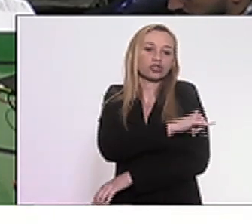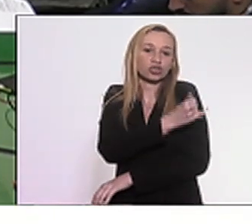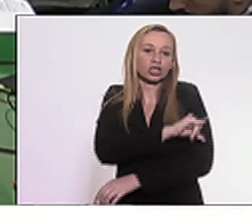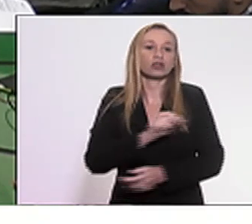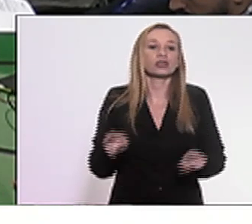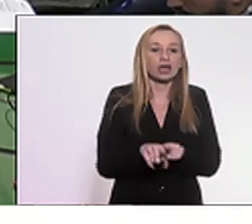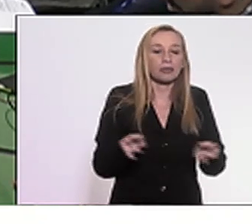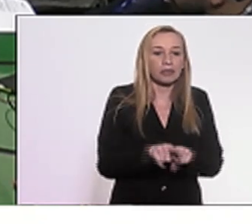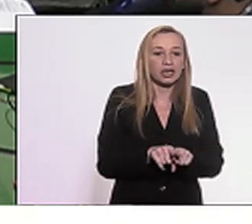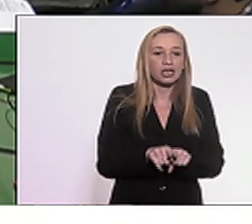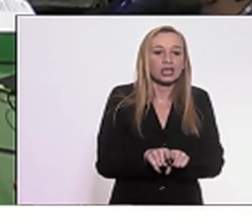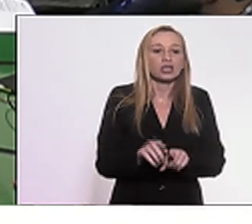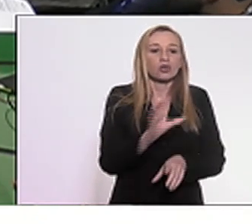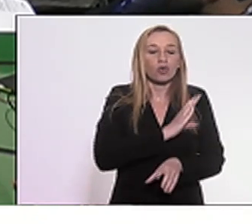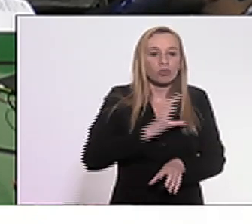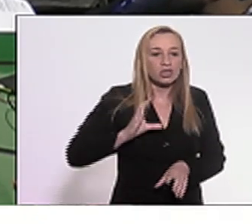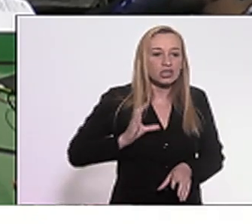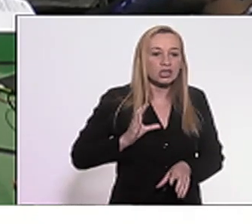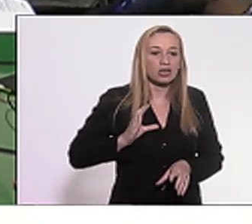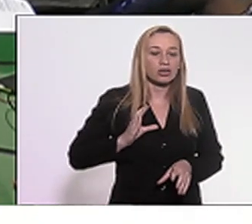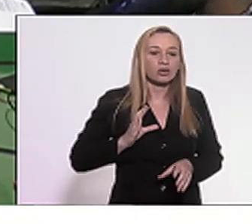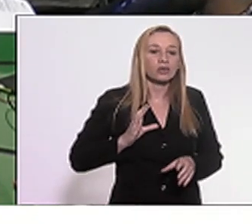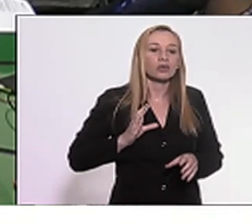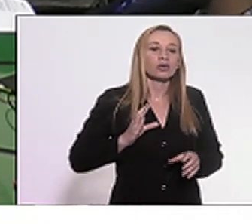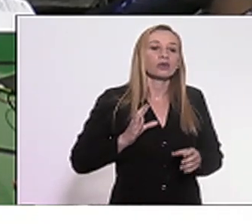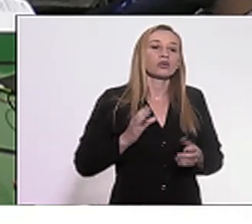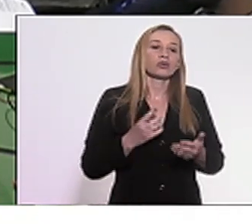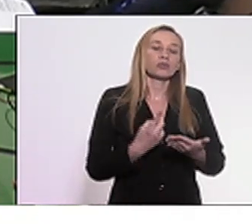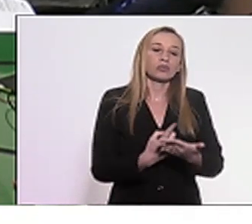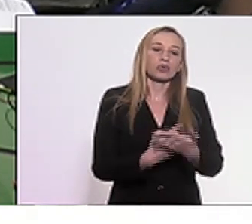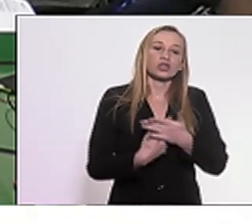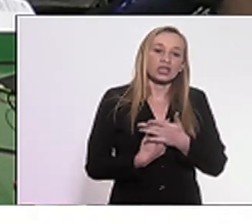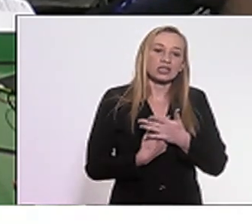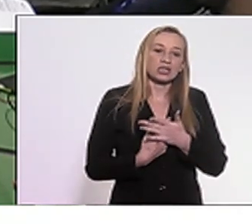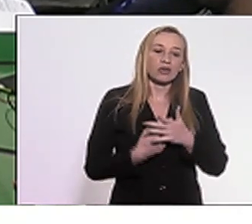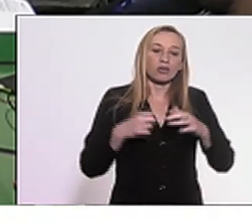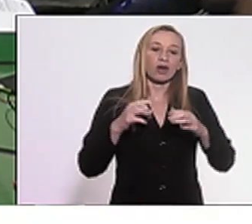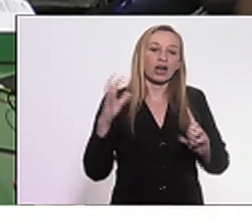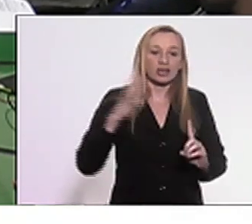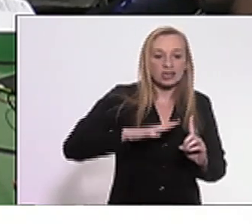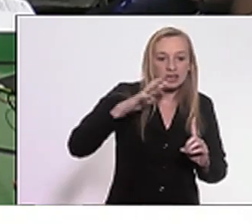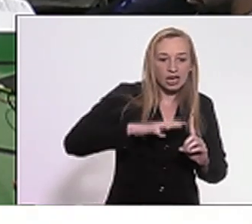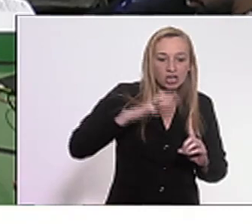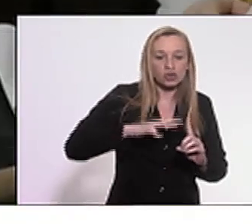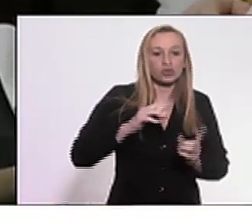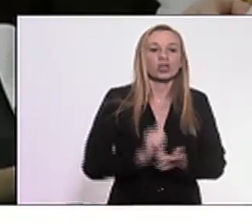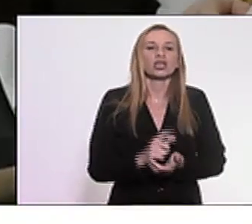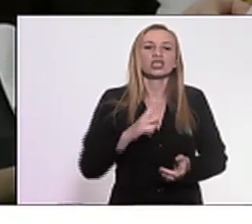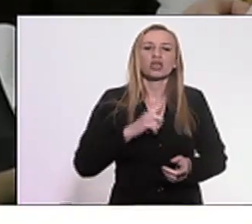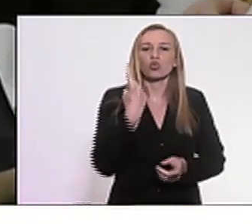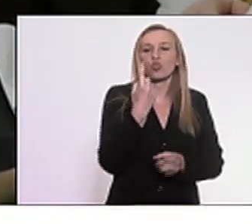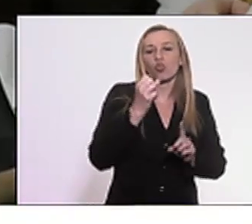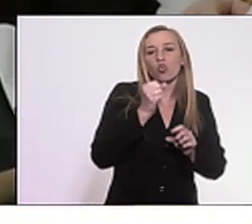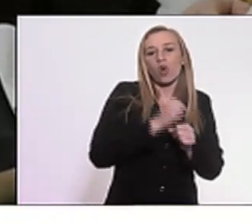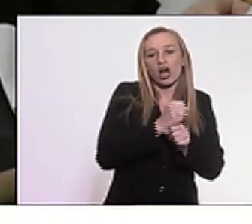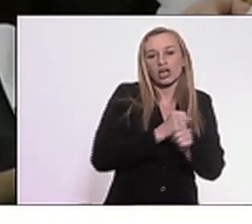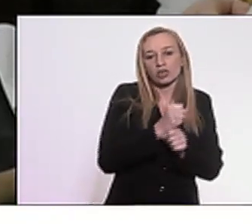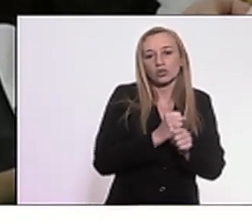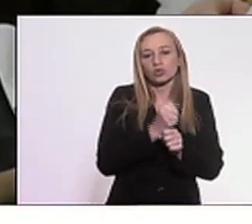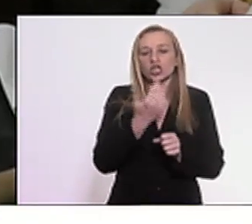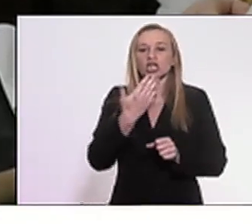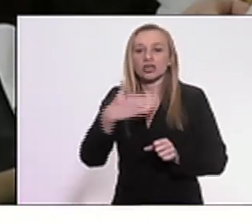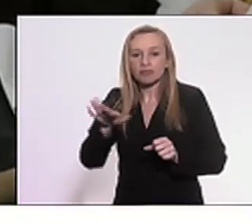membro da Comissão de Prevenção ao Assédio Moral, que nós temos já há 1 ano e meio no Ministério Público, uma